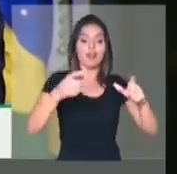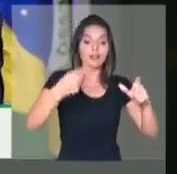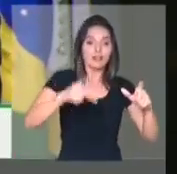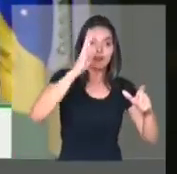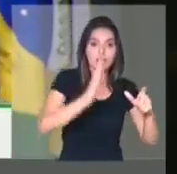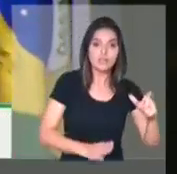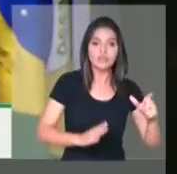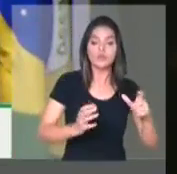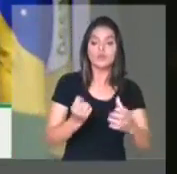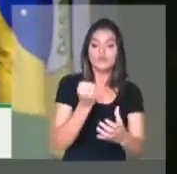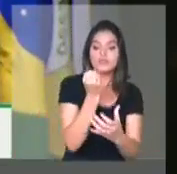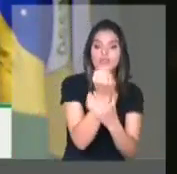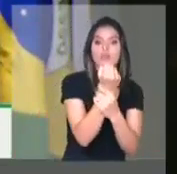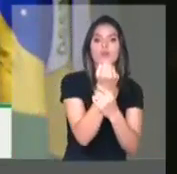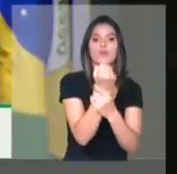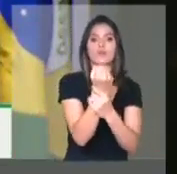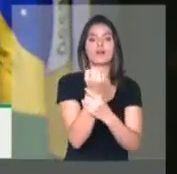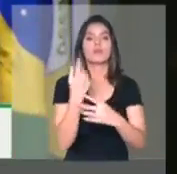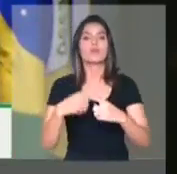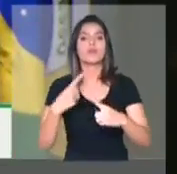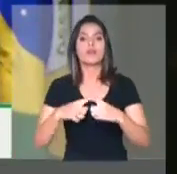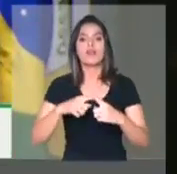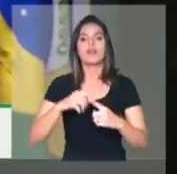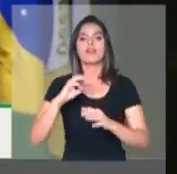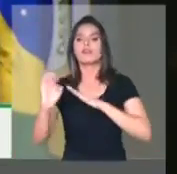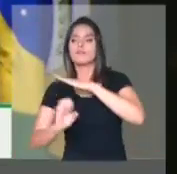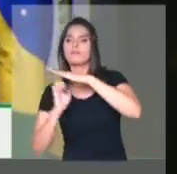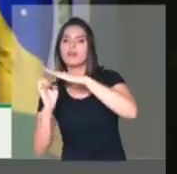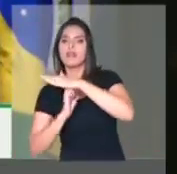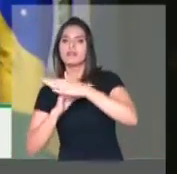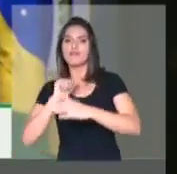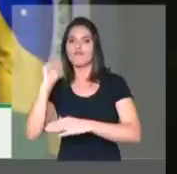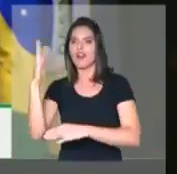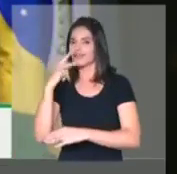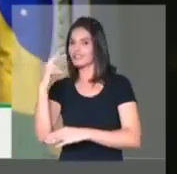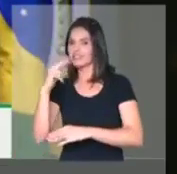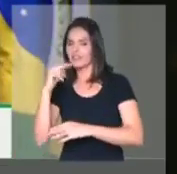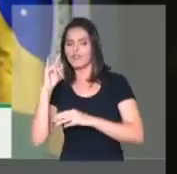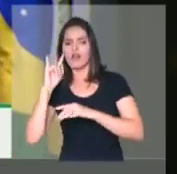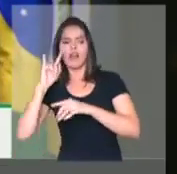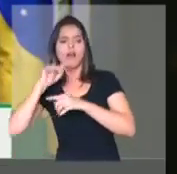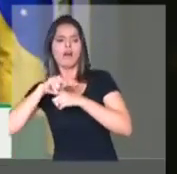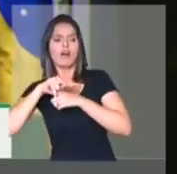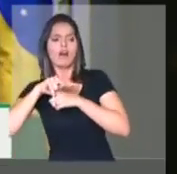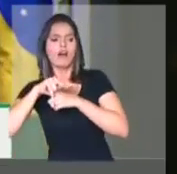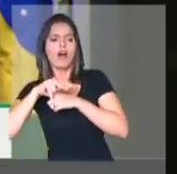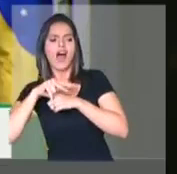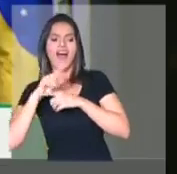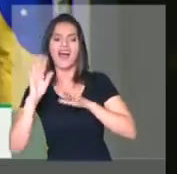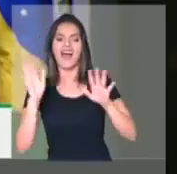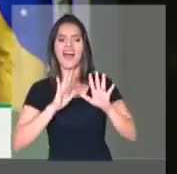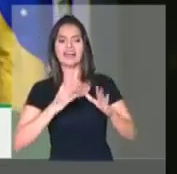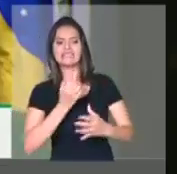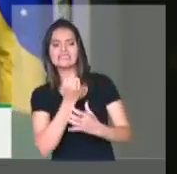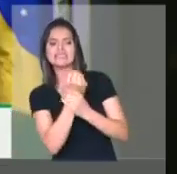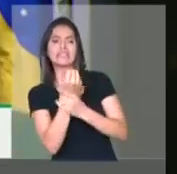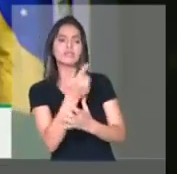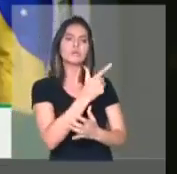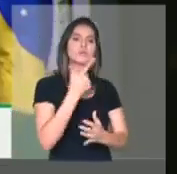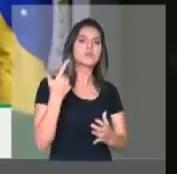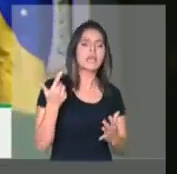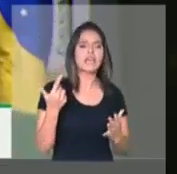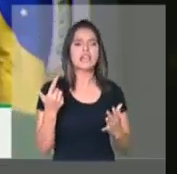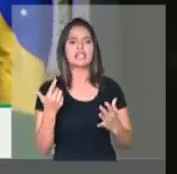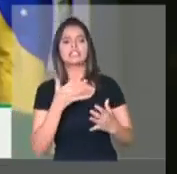aos empreendedores e investidores. E isso passa pela adoção de uma agenda